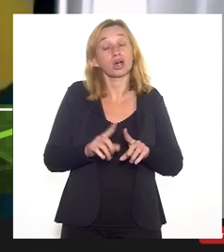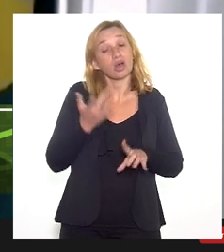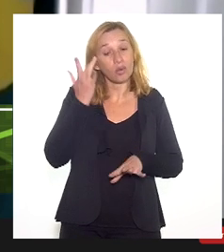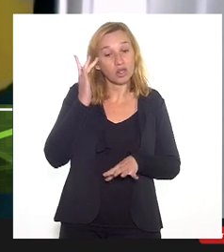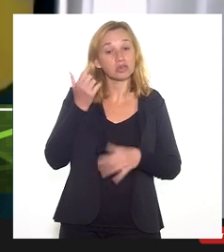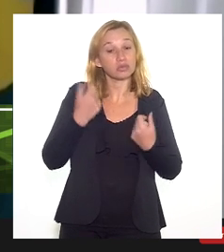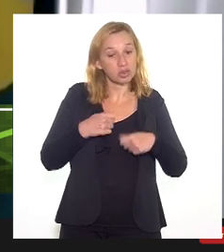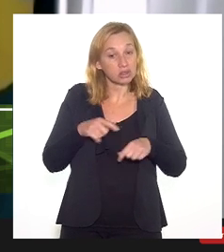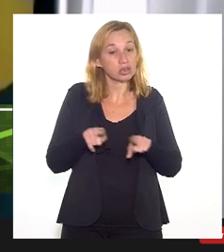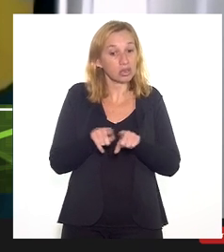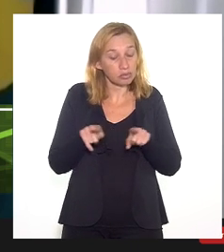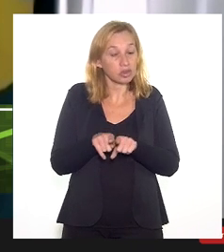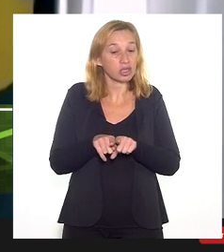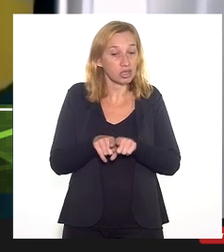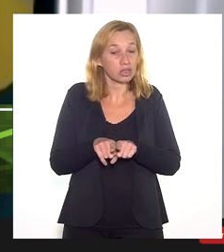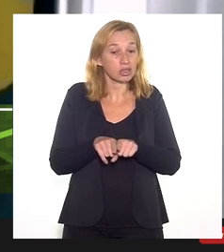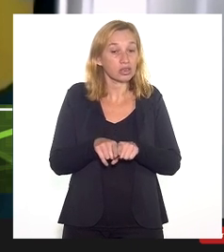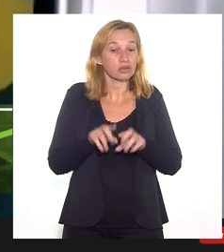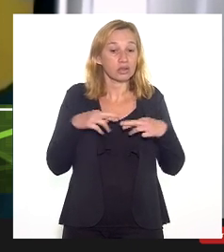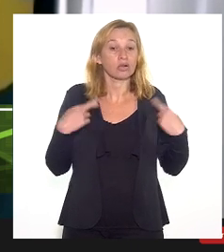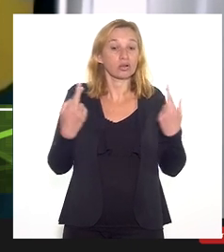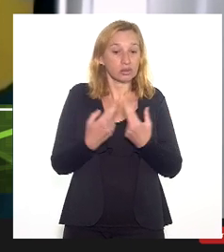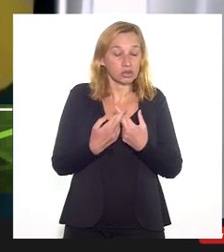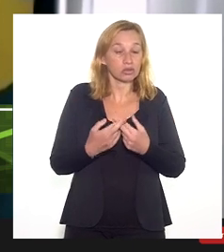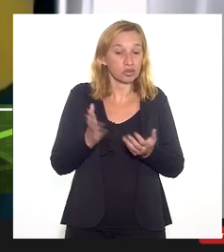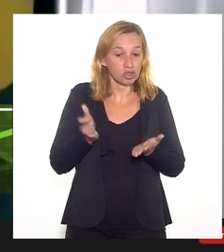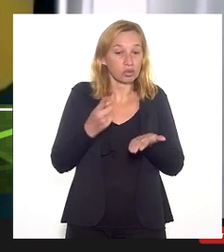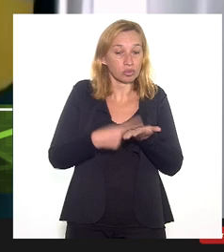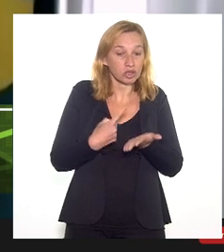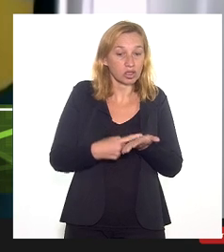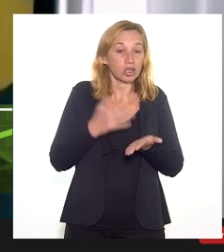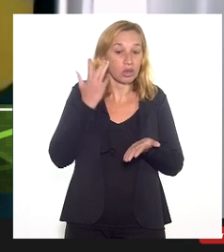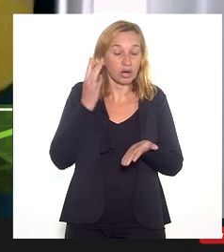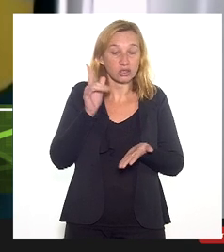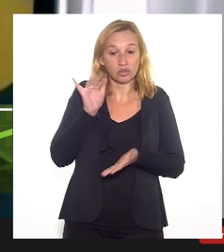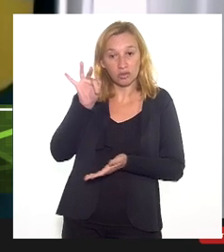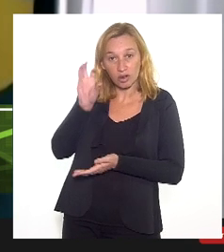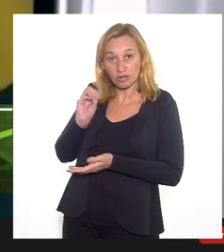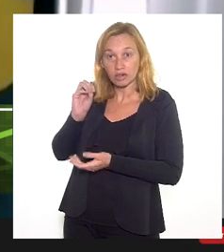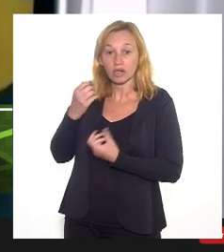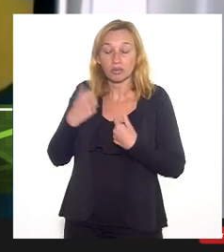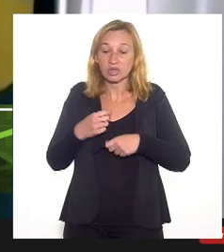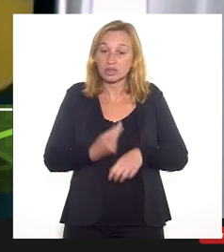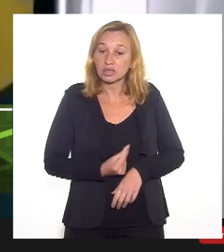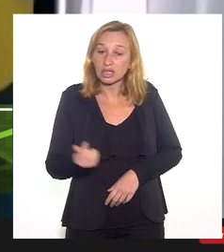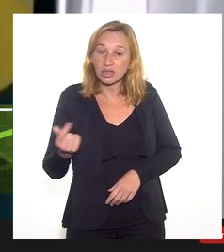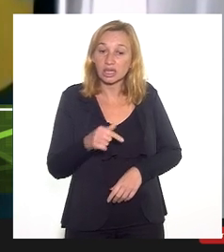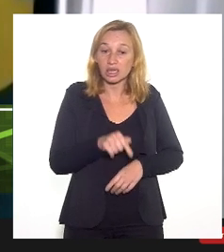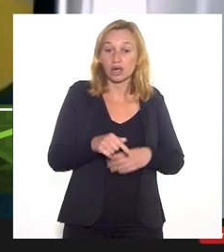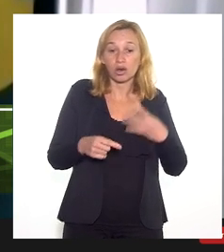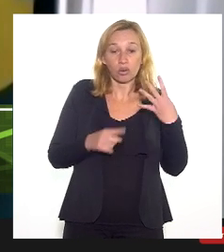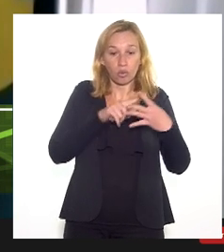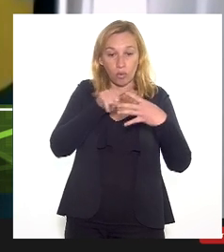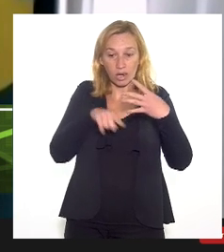tem que fazer também essa audiência que já tínhamos combinado então eu acho Flávio que a gente sai daqui com quatro